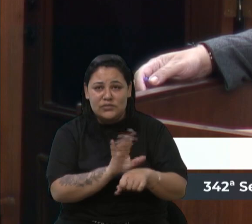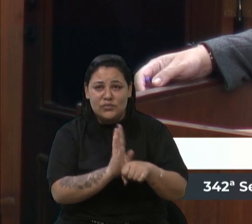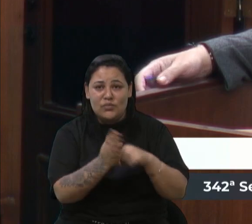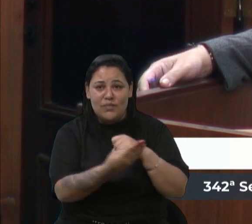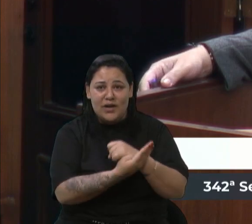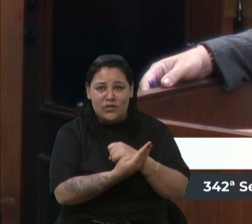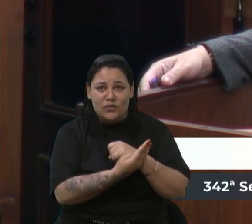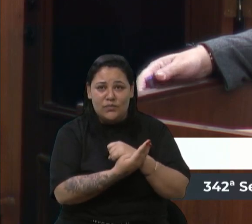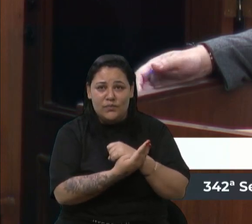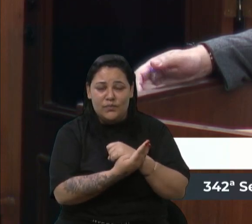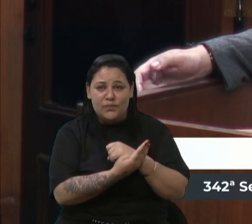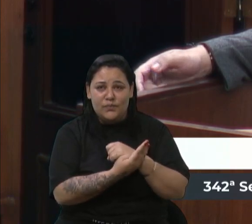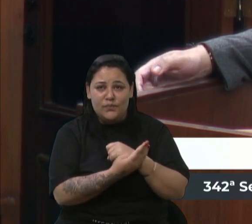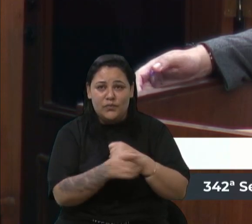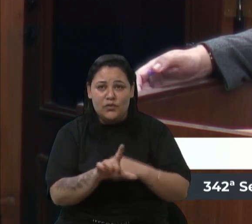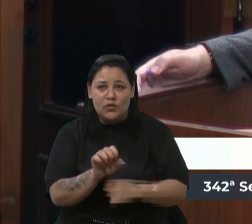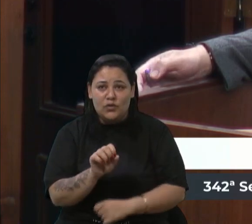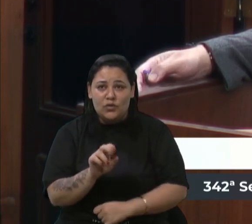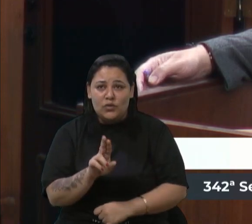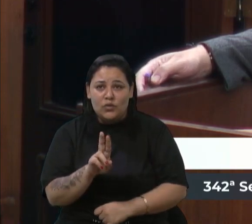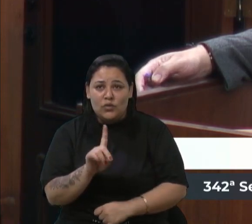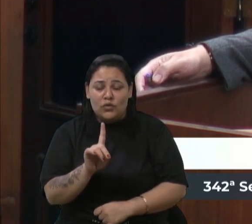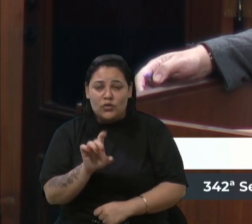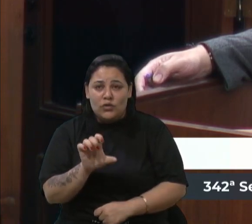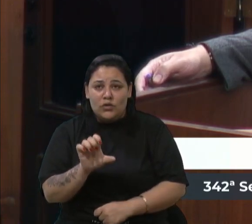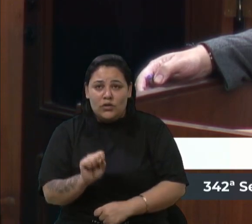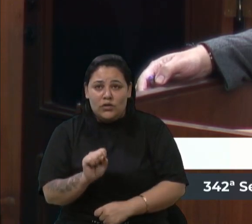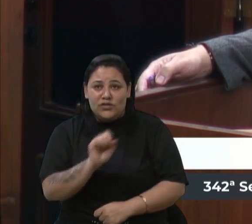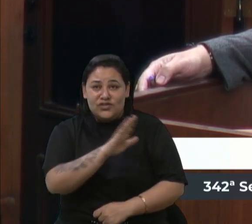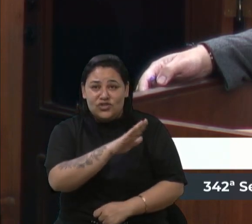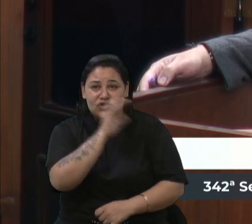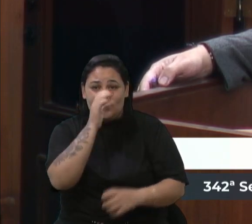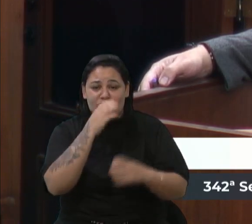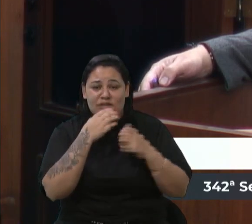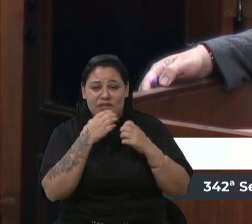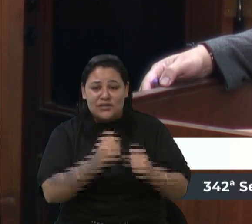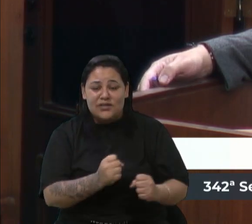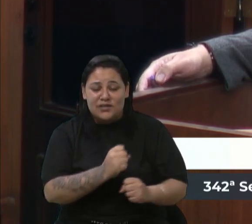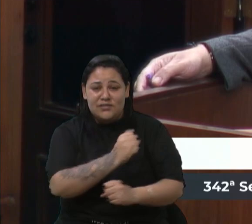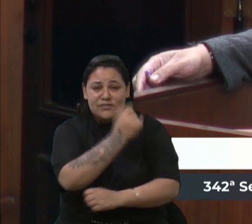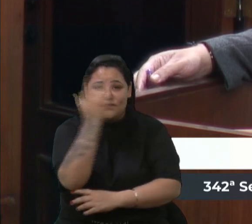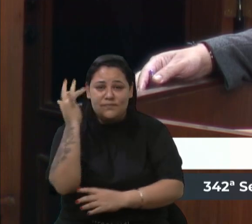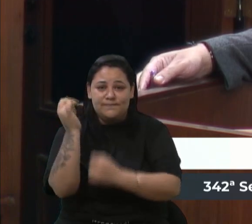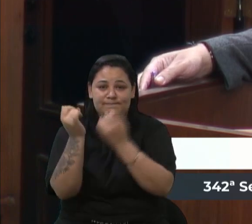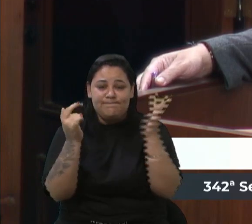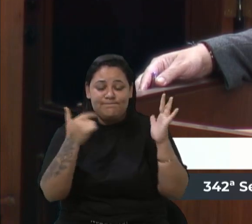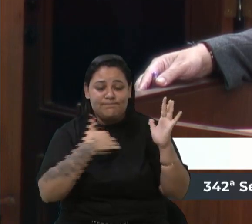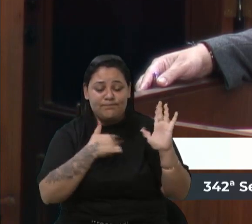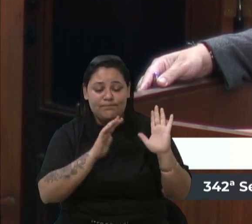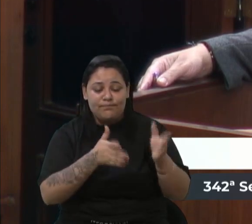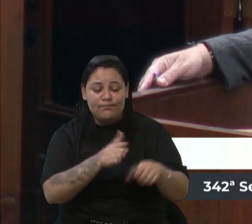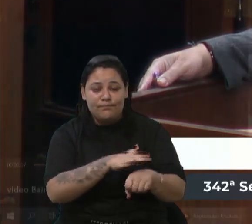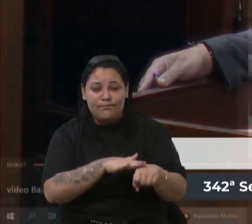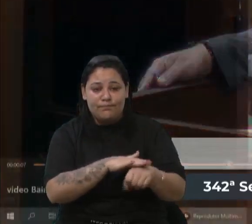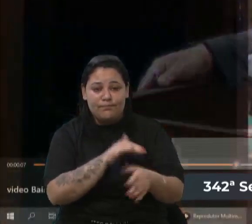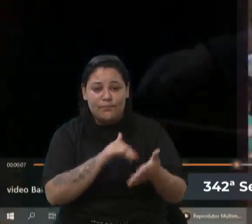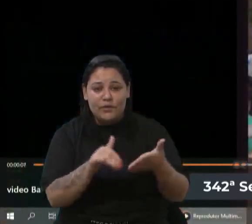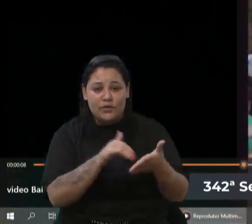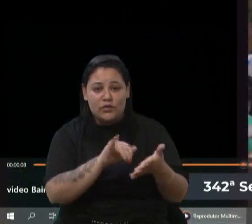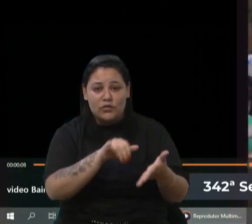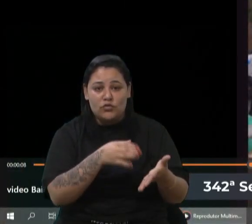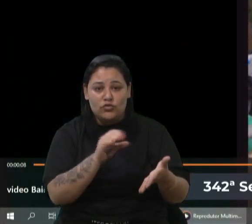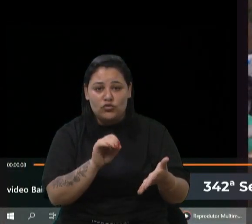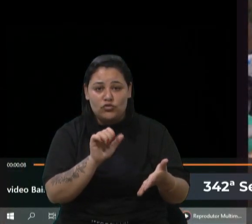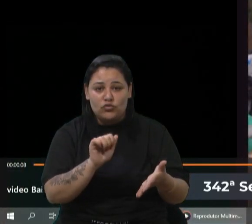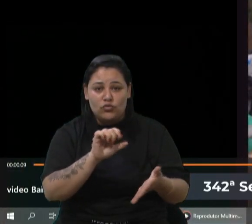Lourdes. Foi acionada a Secretaria Municipal de Meio Ambiente, conversei com o secretário João Wes. O secretário fez